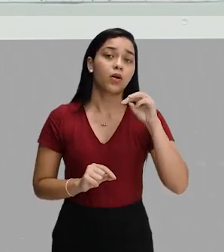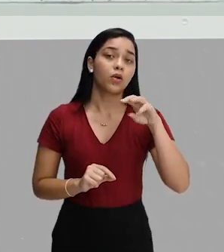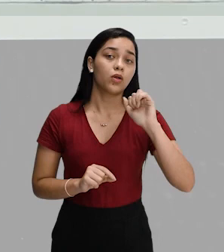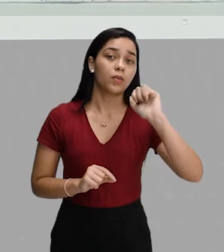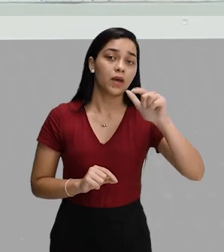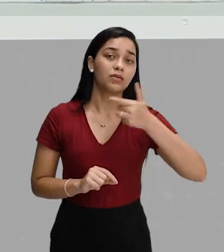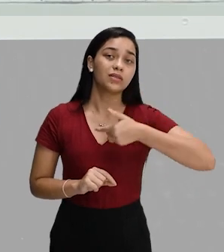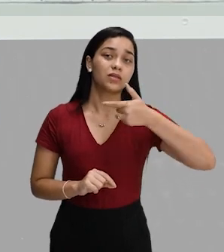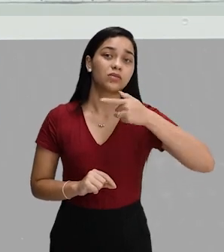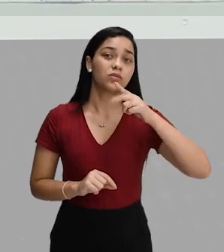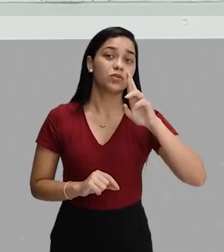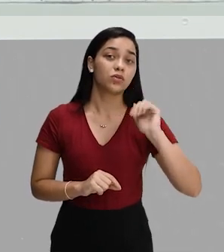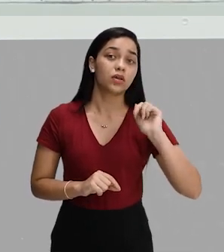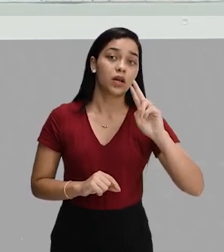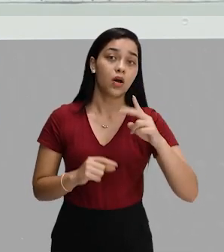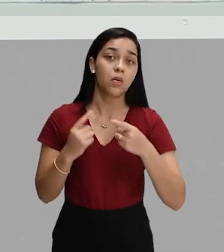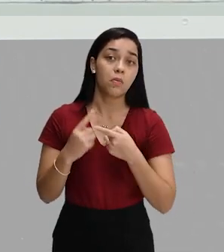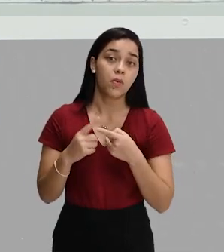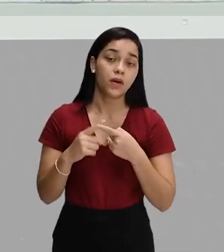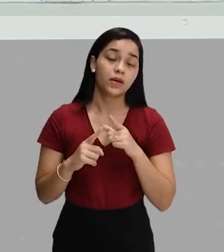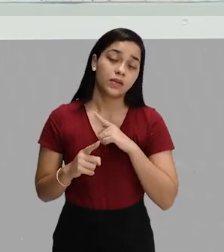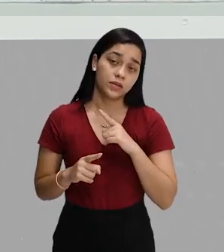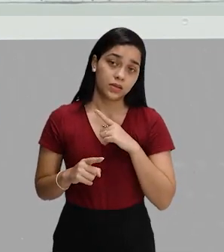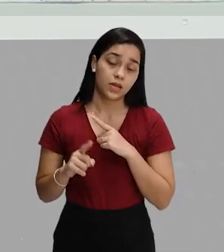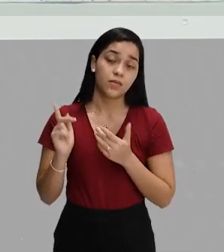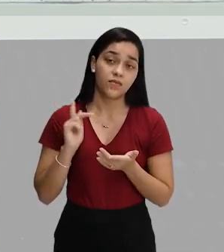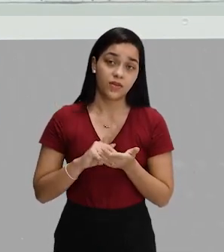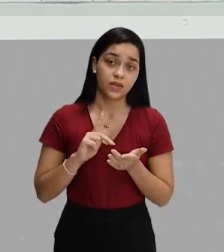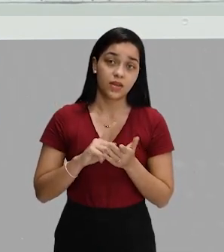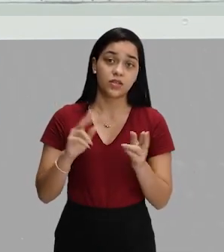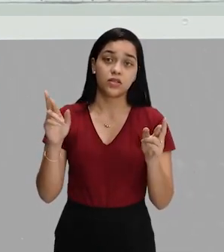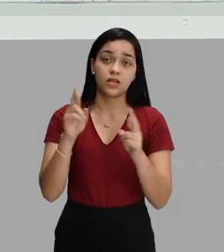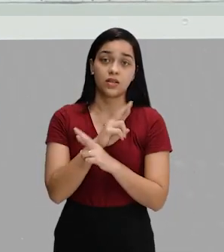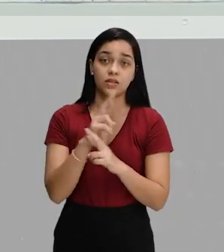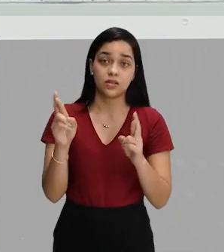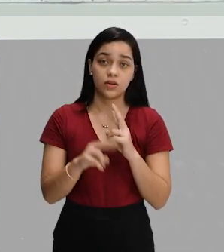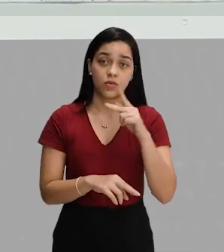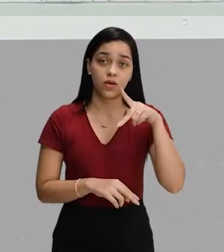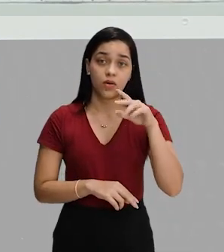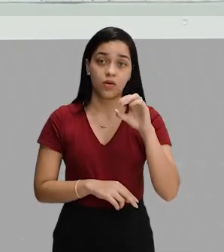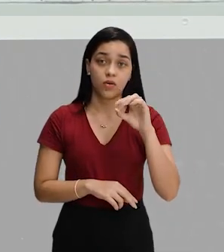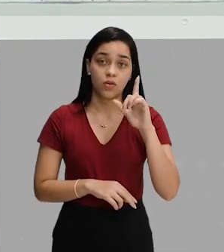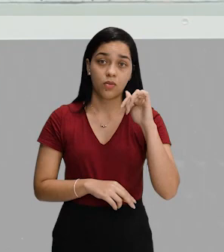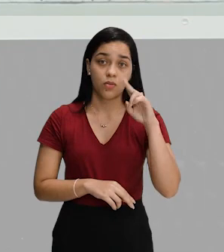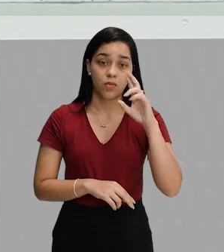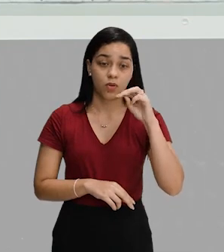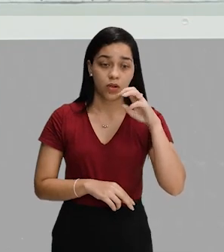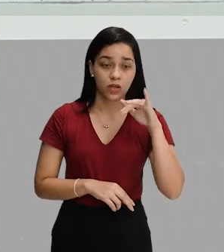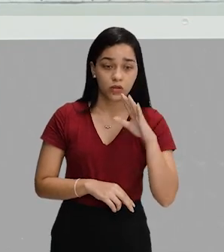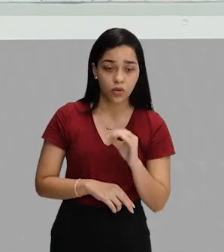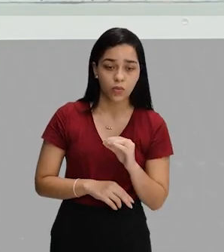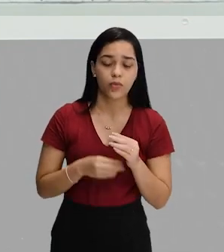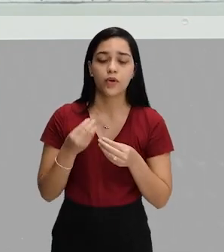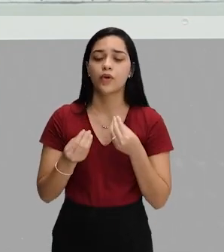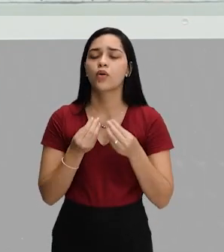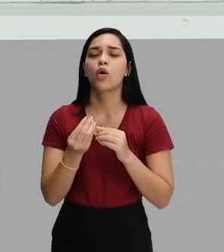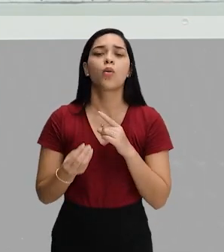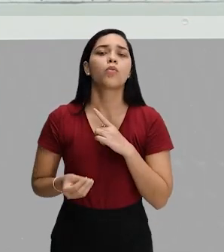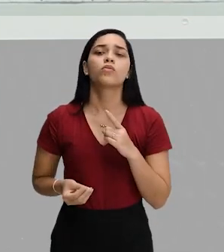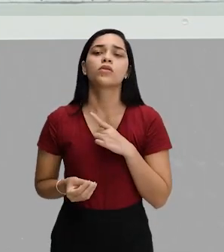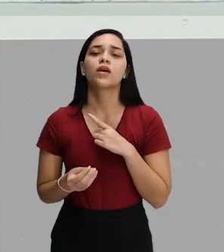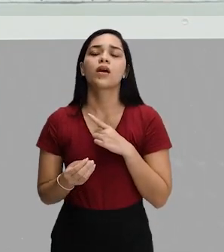segundo grau. Porque ela pega um elemento real e associa a um polinômio do segundo grau. E aí, como é que fica a